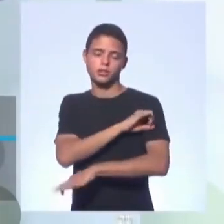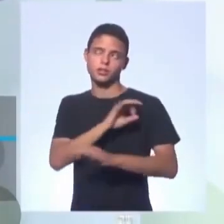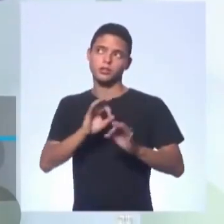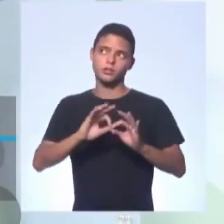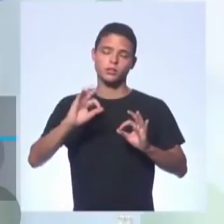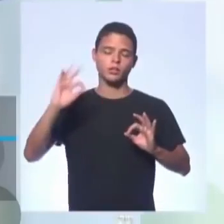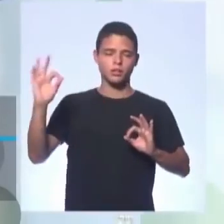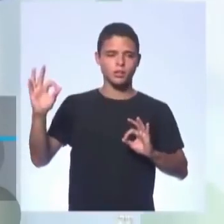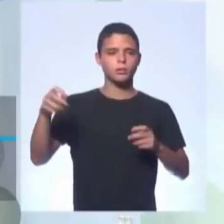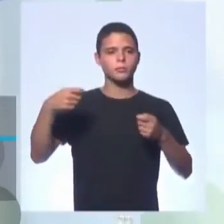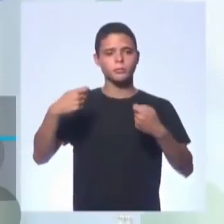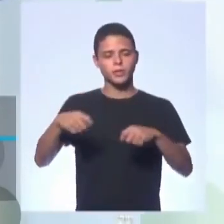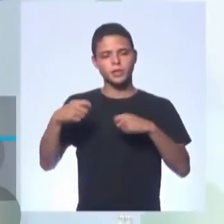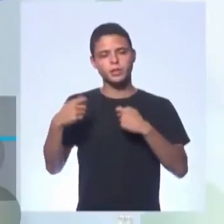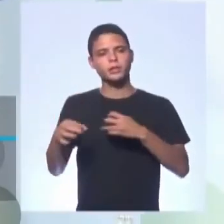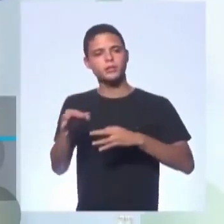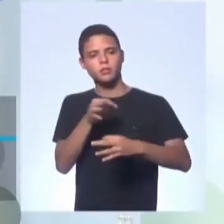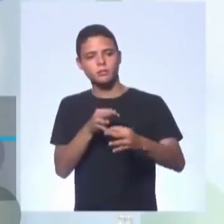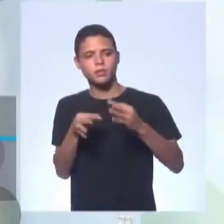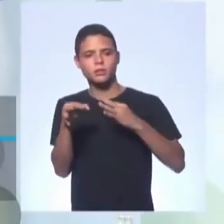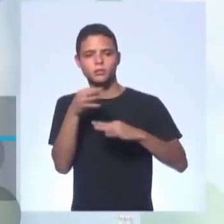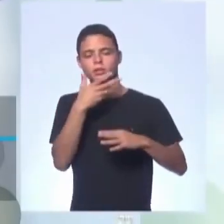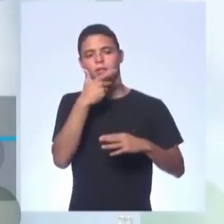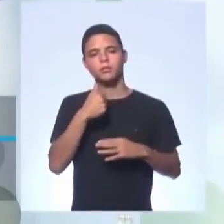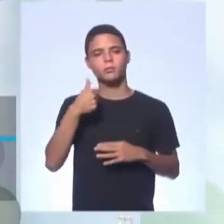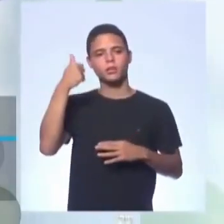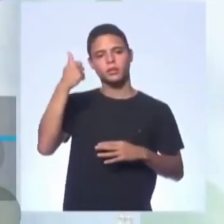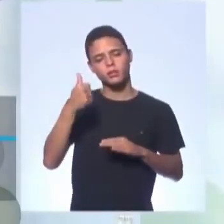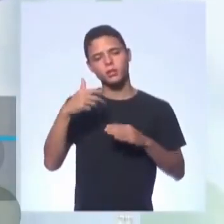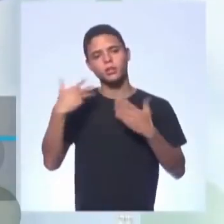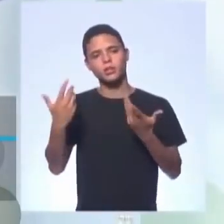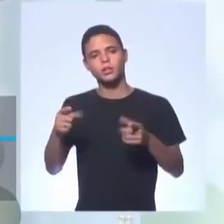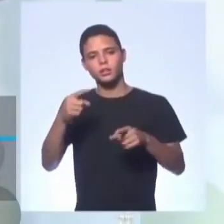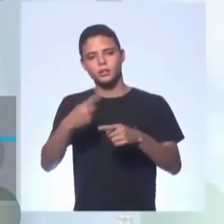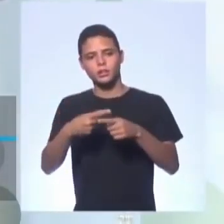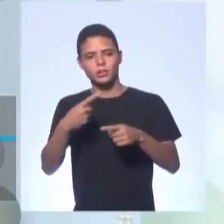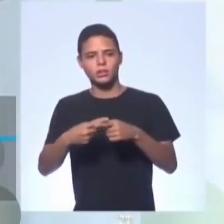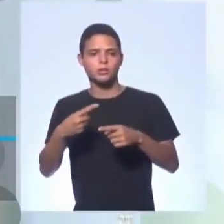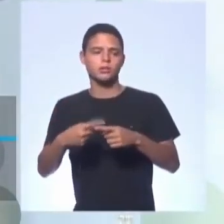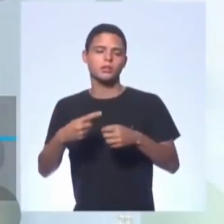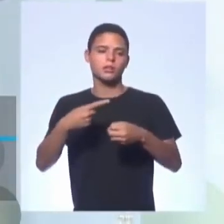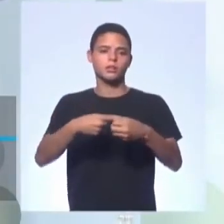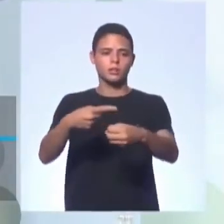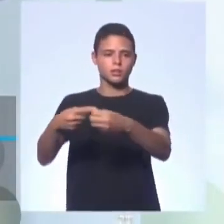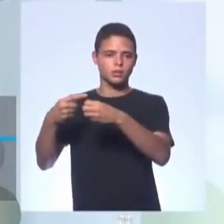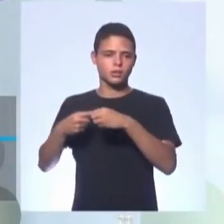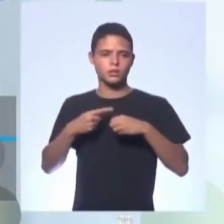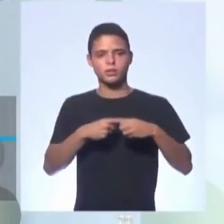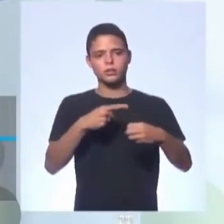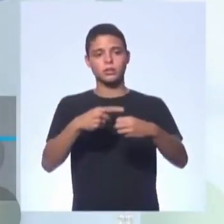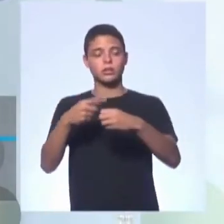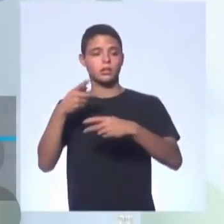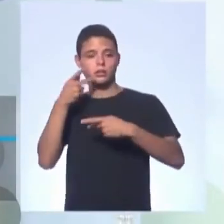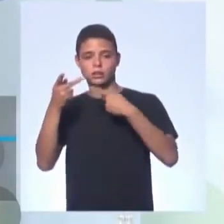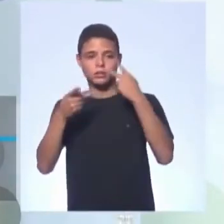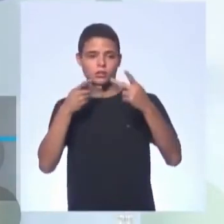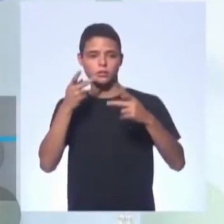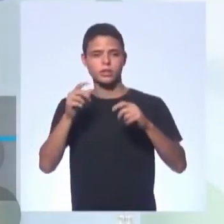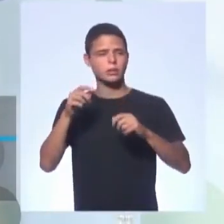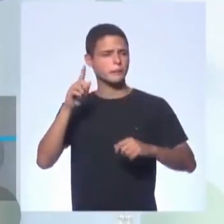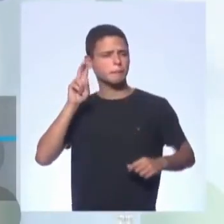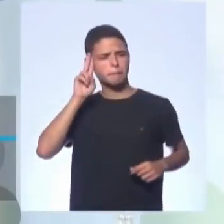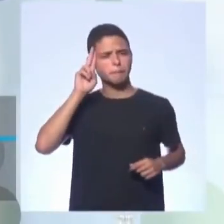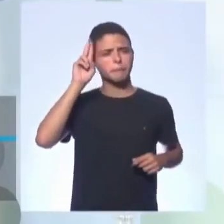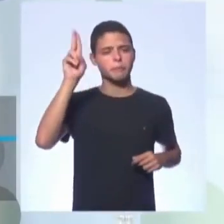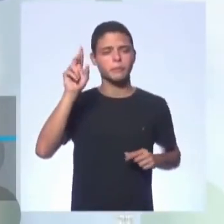essa infraestrutura, né, essa aparelhagem urbana que a gente fala, principalmente o transporte público, a gente